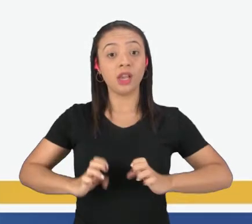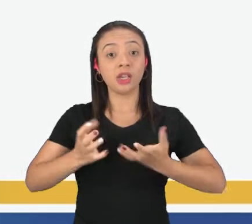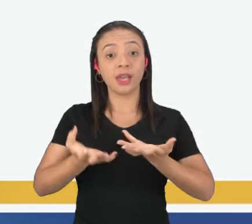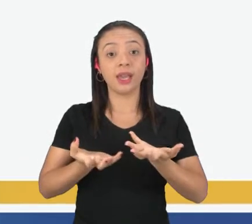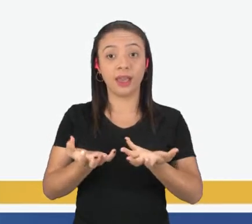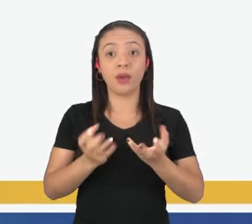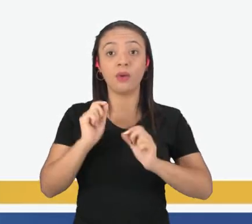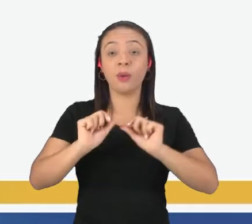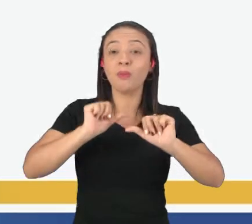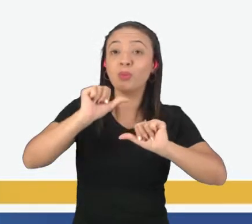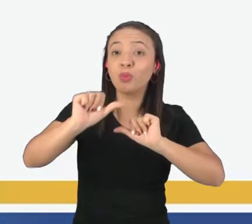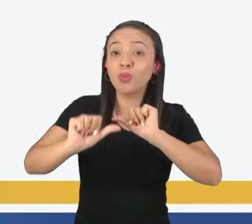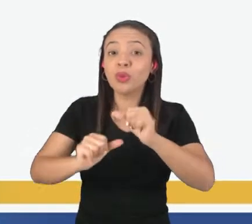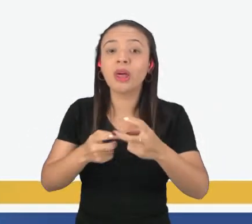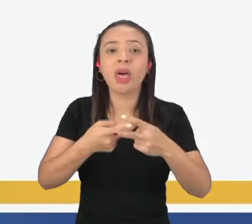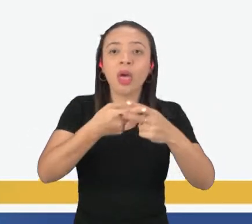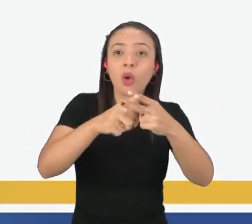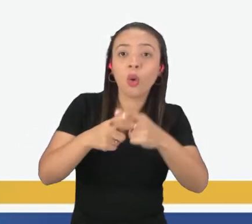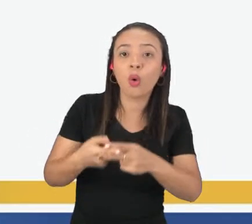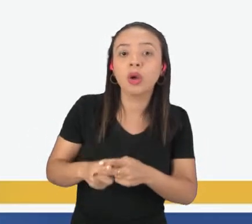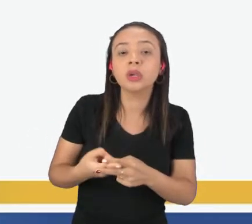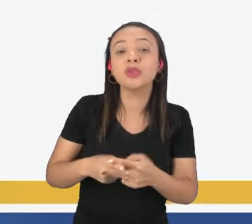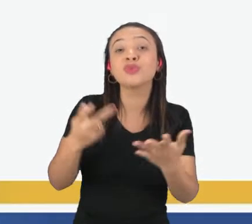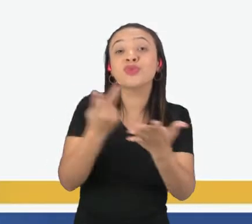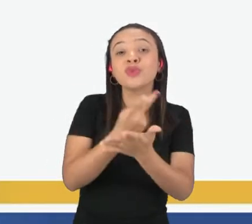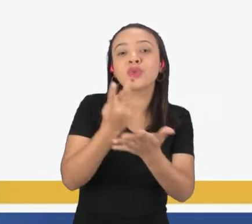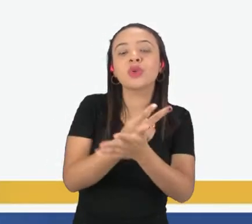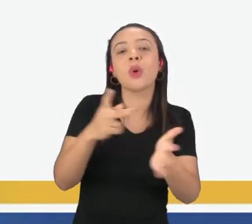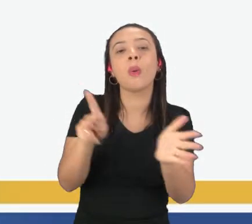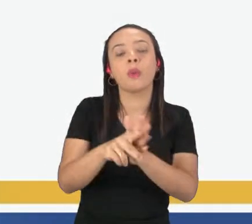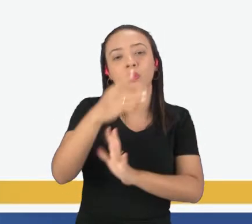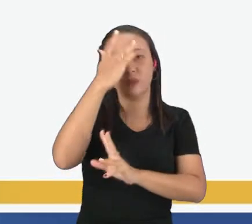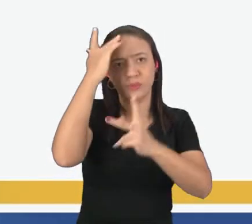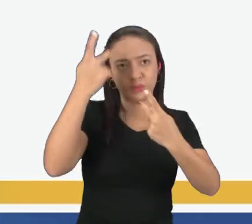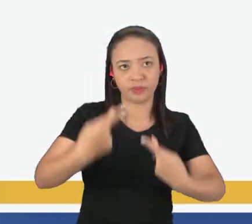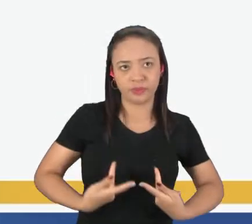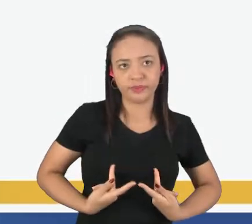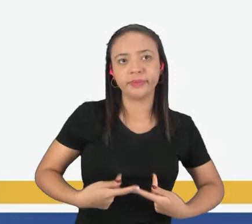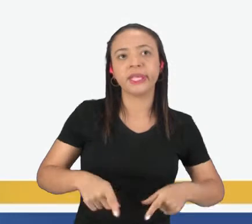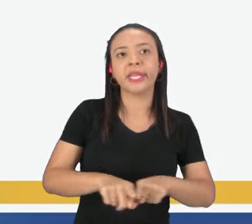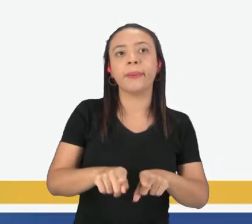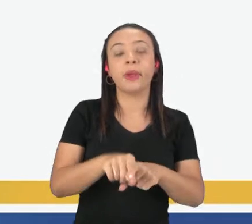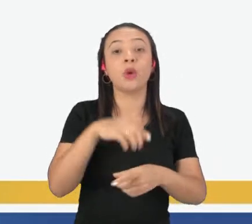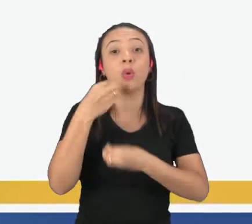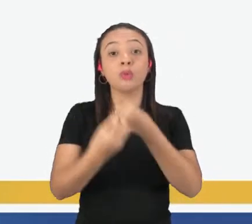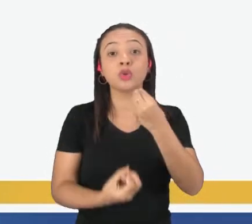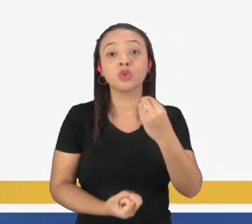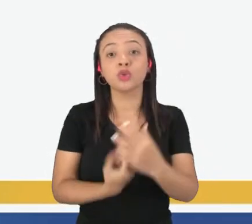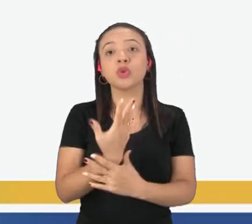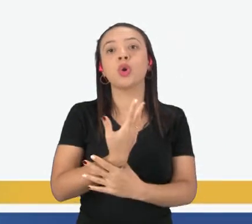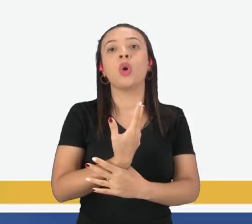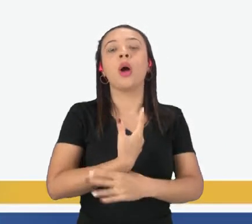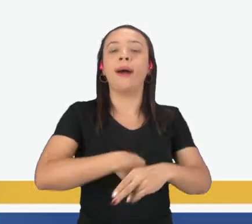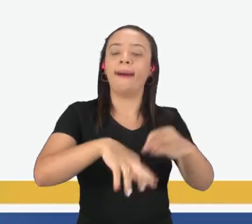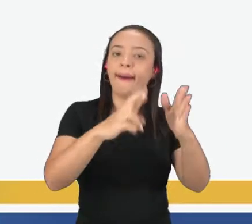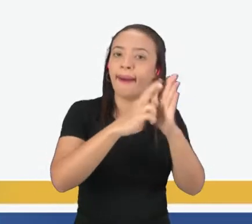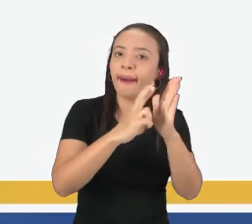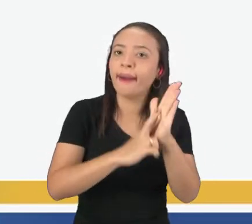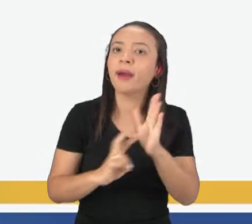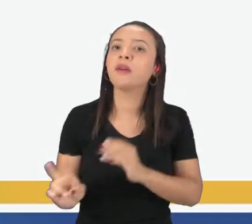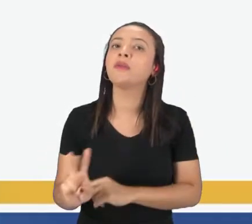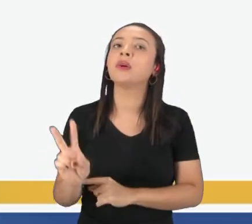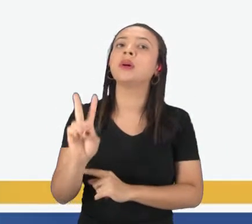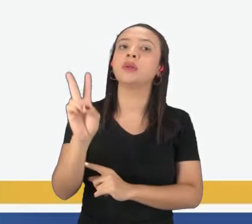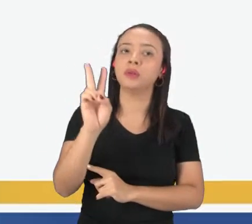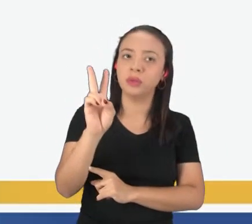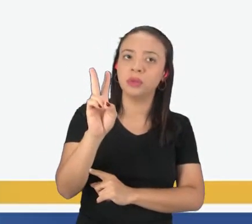distorções no comportamento humano. Reflete a respeito da essência das normas, dos valores,